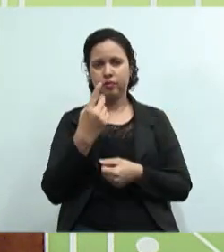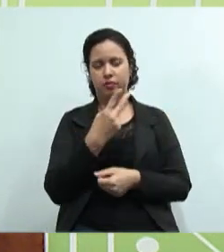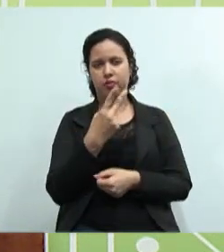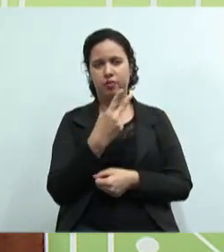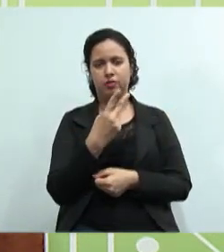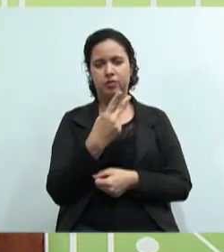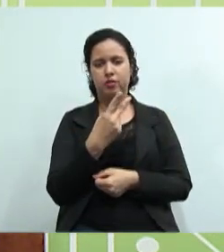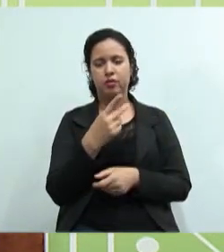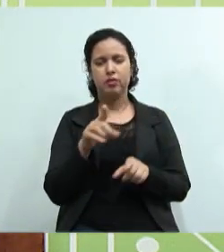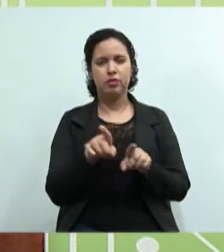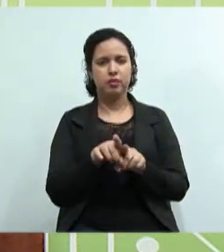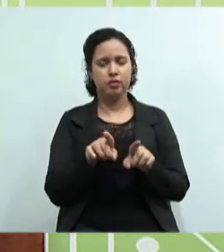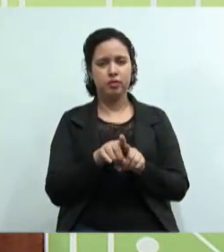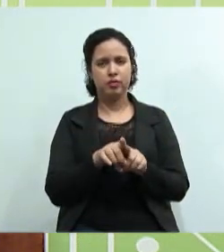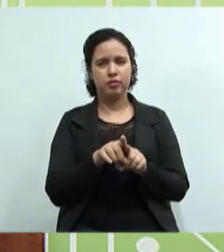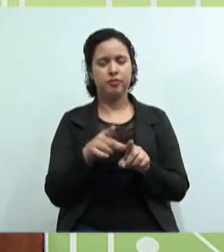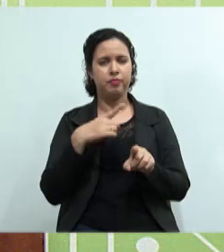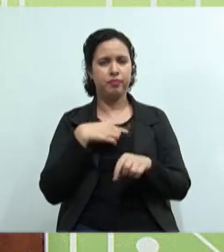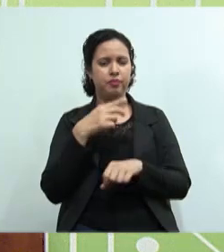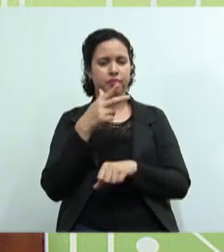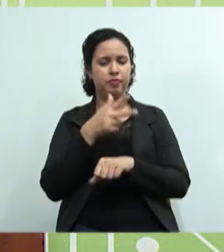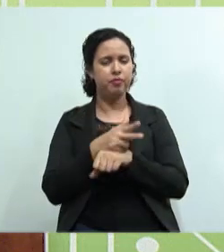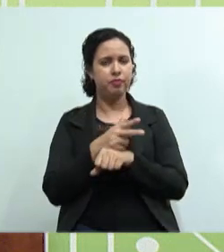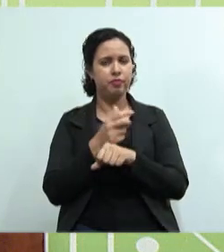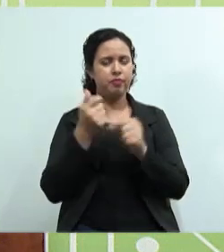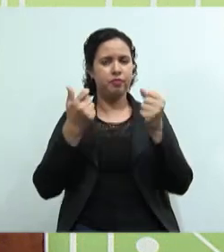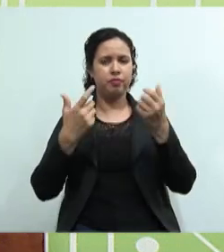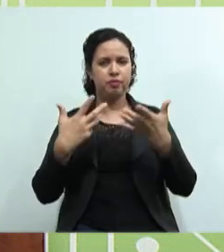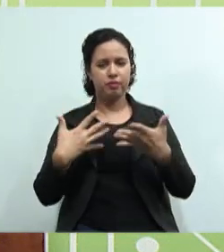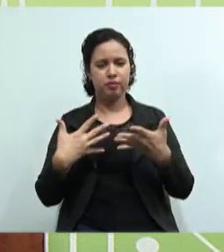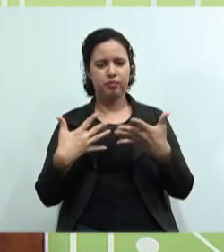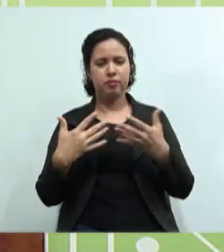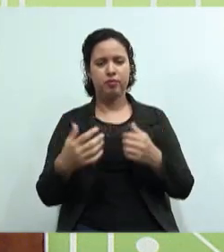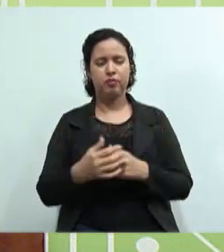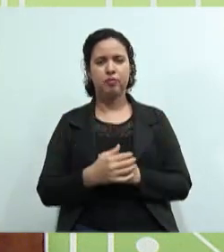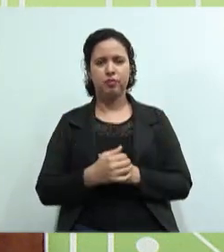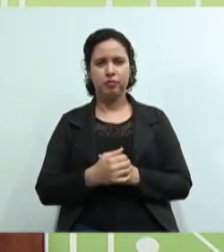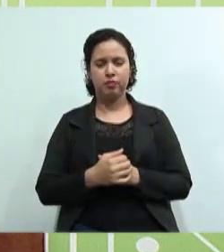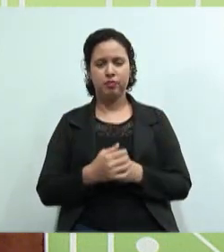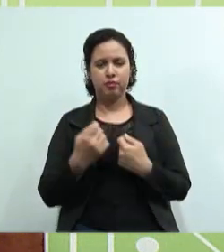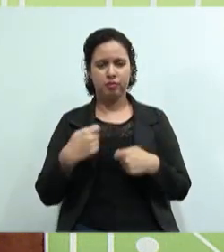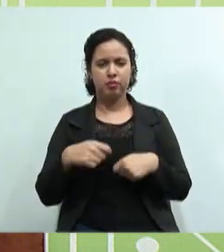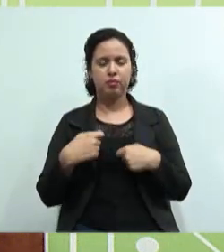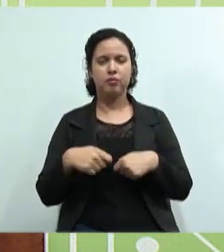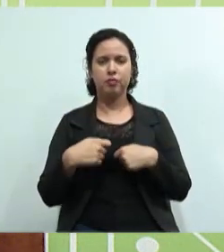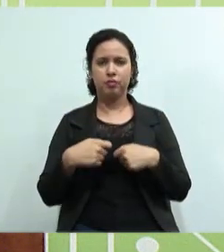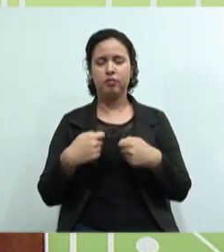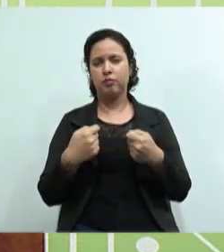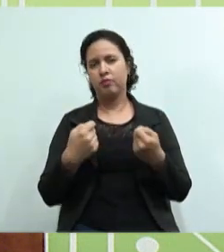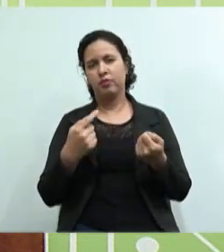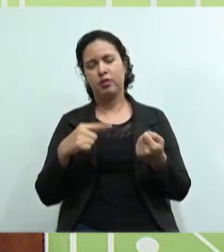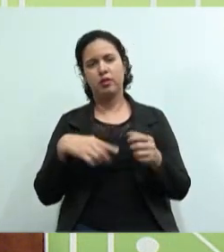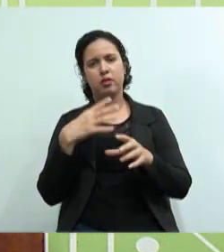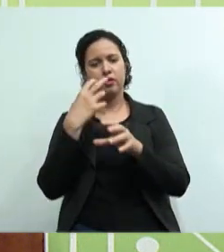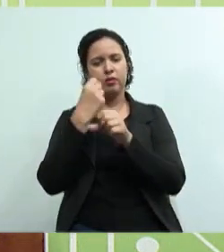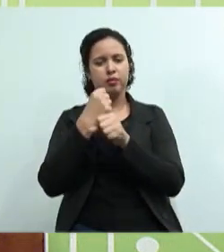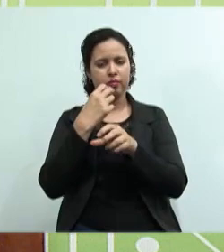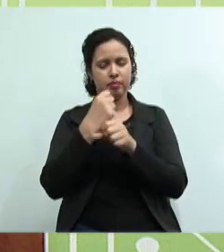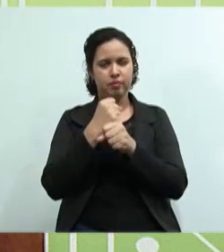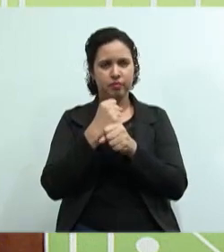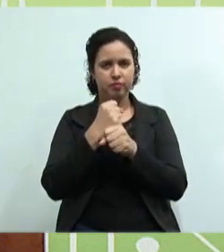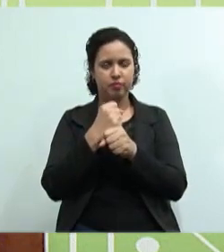Inclusive eu vou gerar um tutorial para vocês e vocês vão precisar dessa externa para fazer os cálculos do preço de